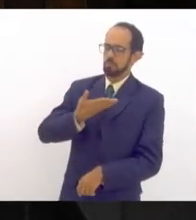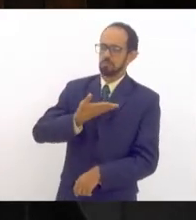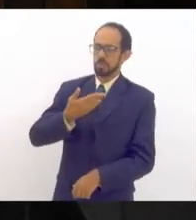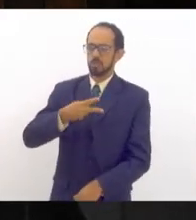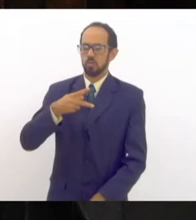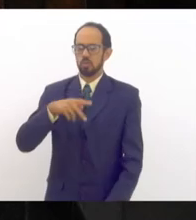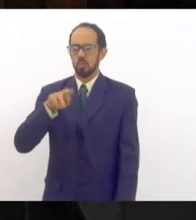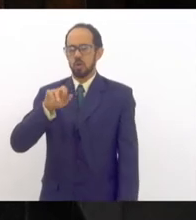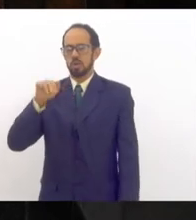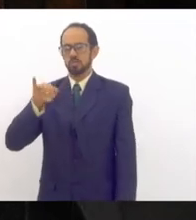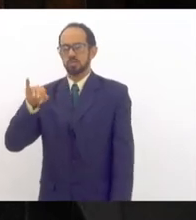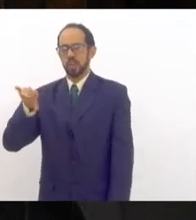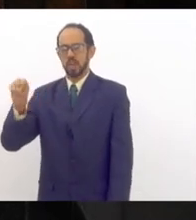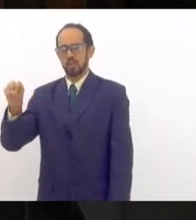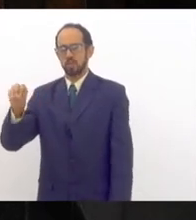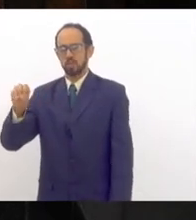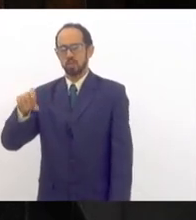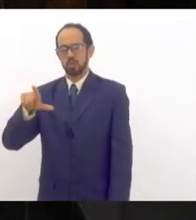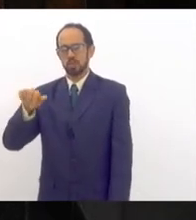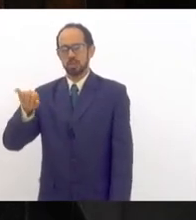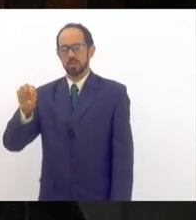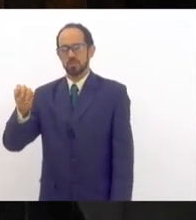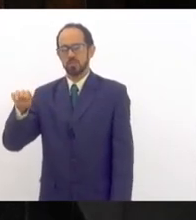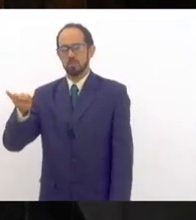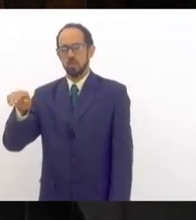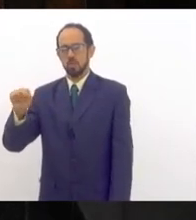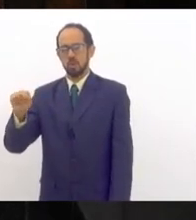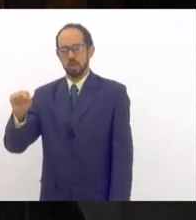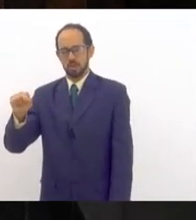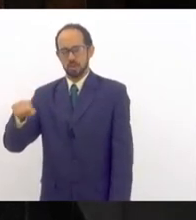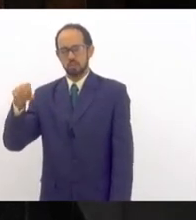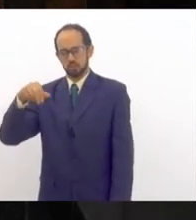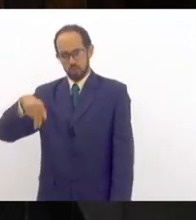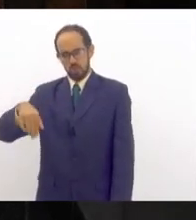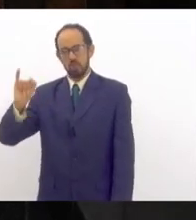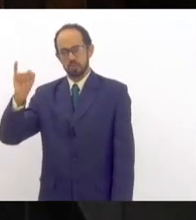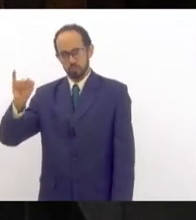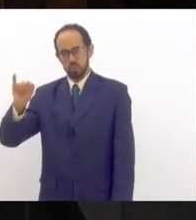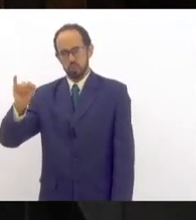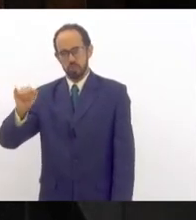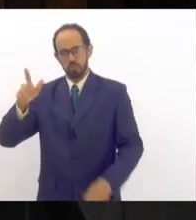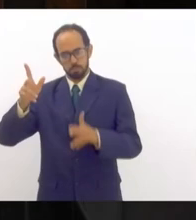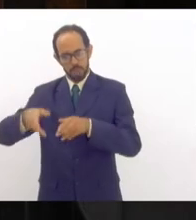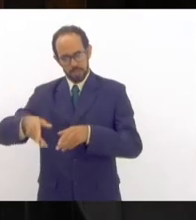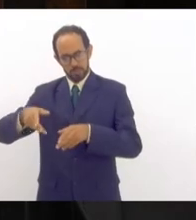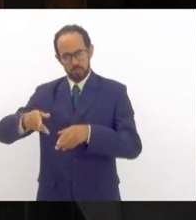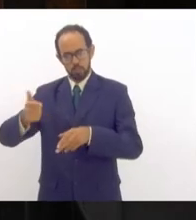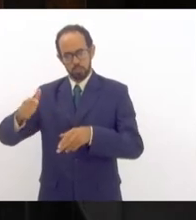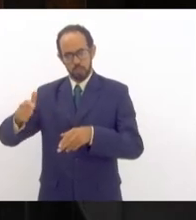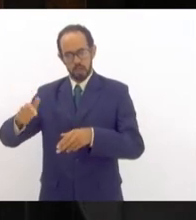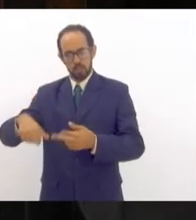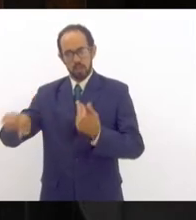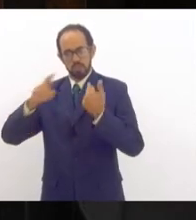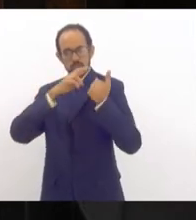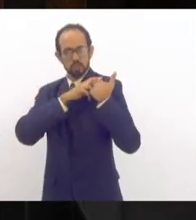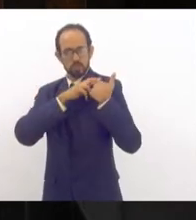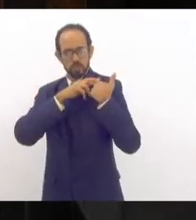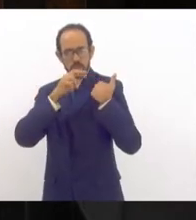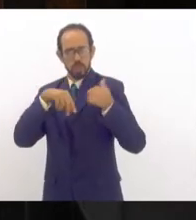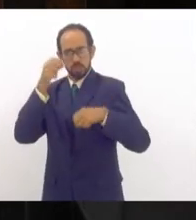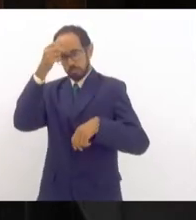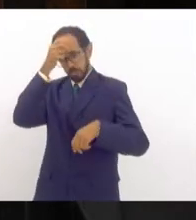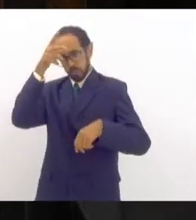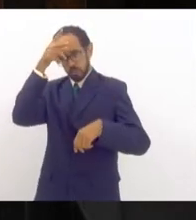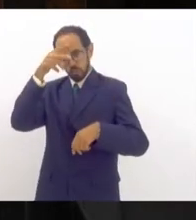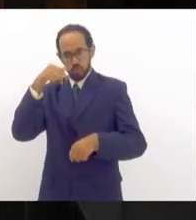Rogério Lisboa de Nova Iguaçu que mesmo sendo não sendo a responsabilidade da Prefeitura de